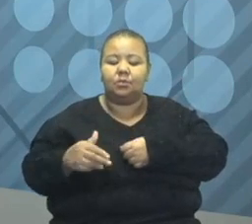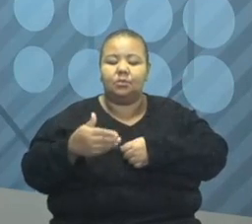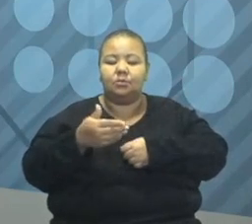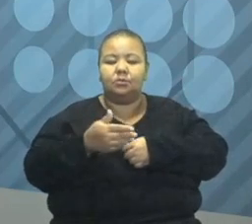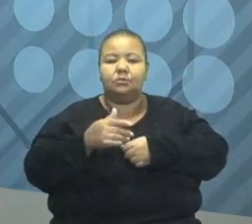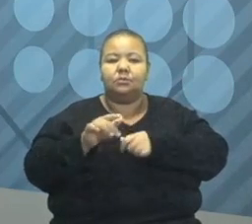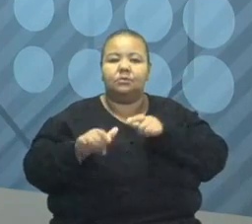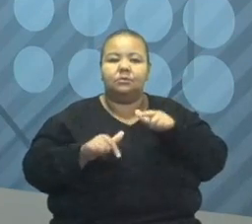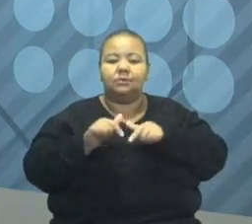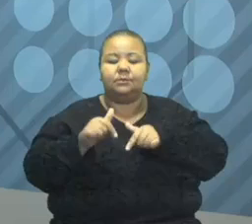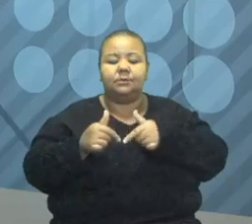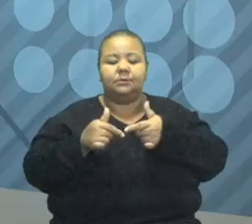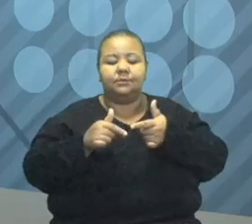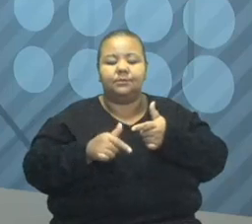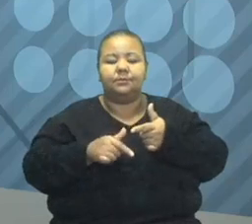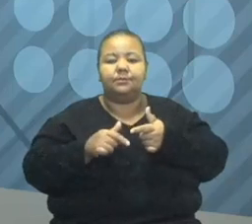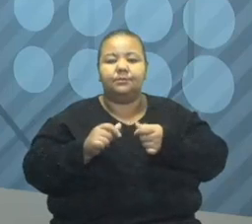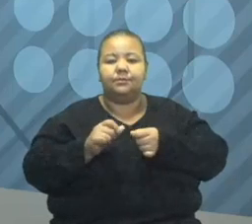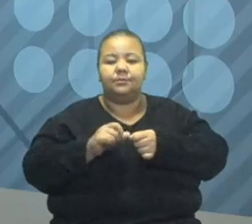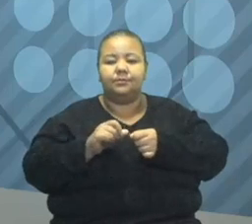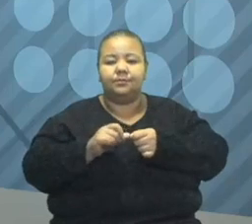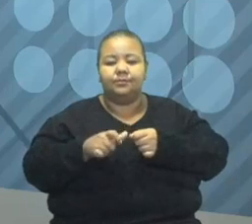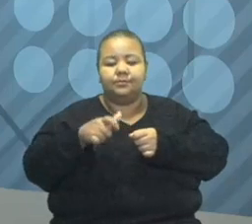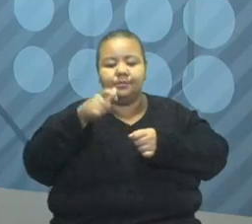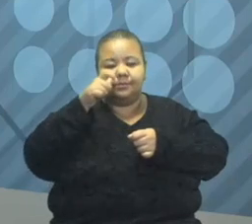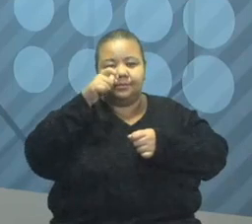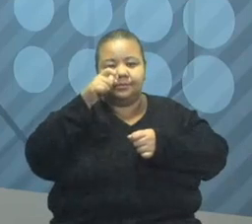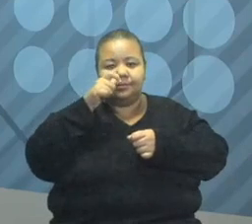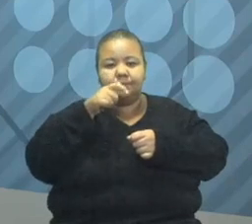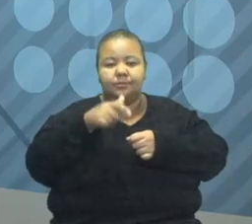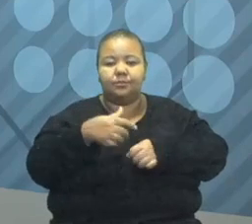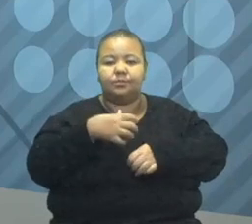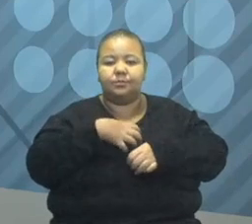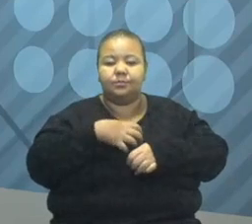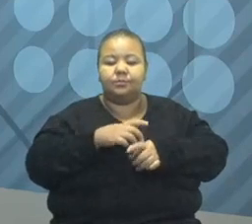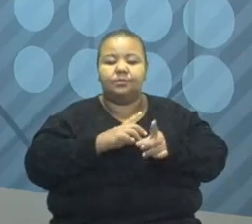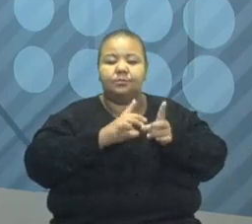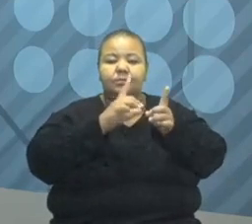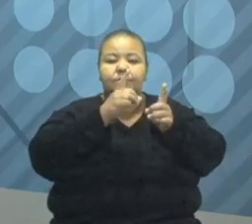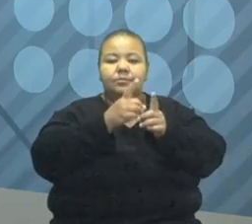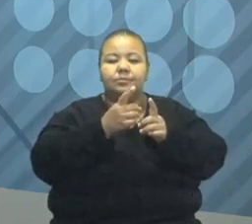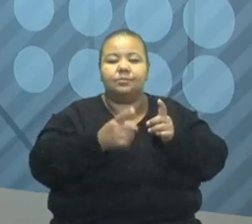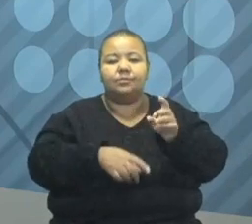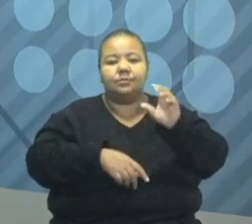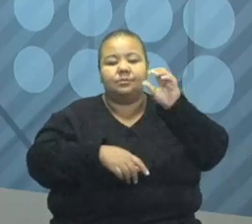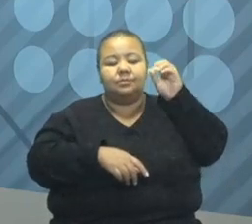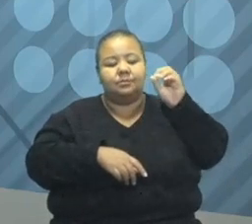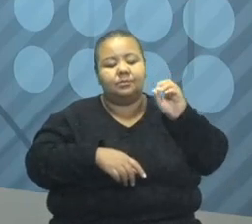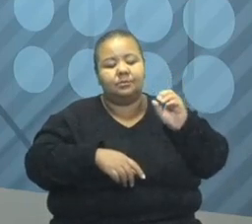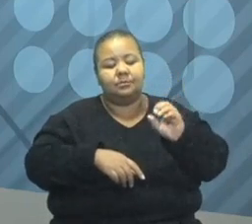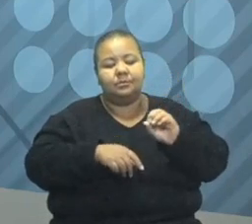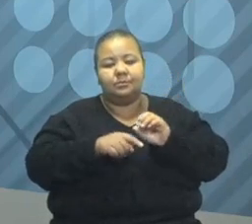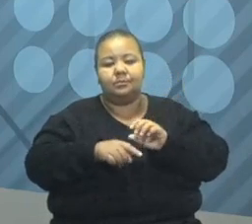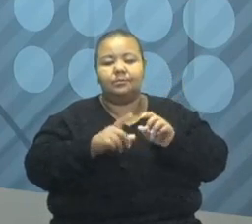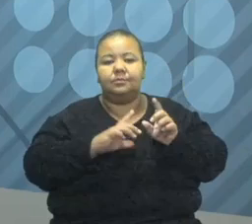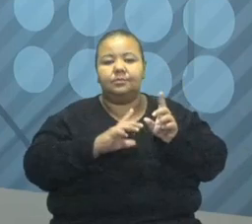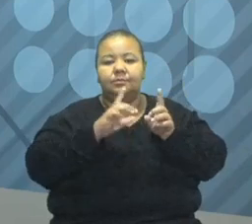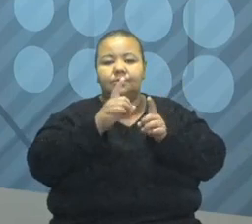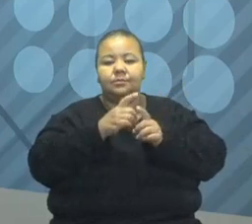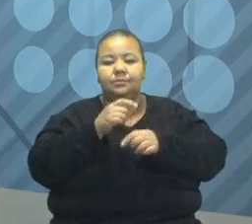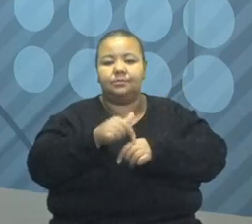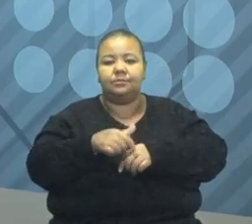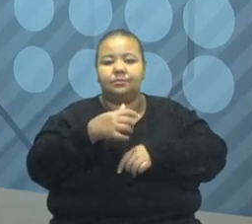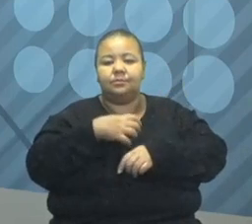Nós trabalhamos com essas operações, verificando de modo a encontrar, a zerar as posições, a encontrar